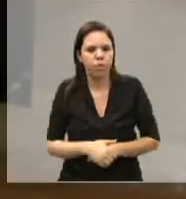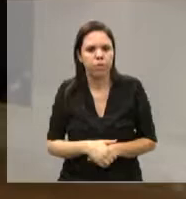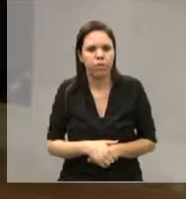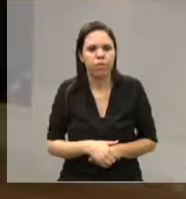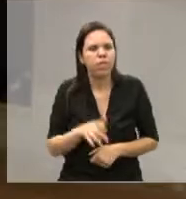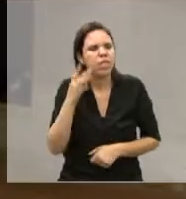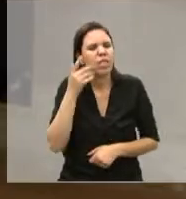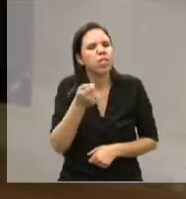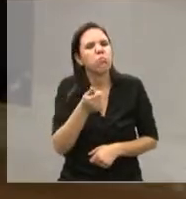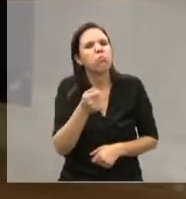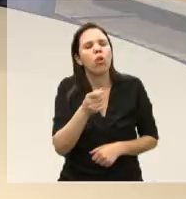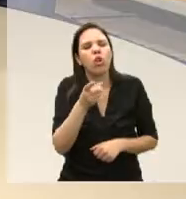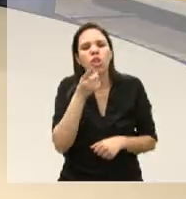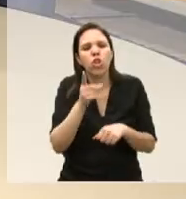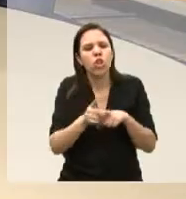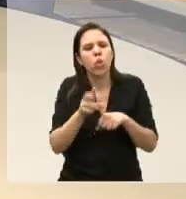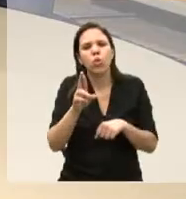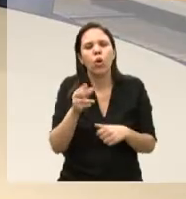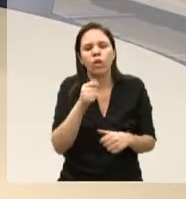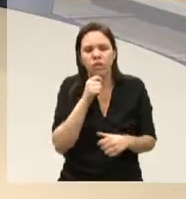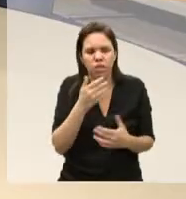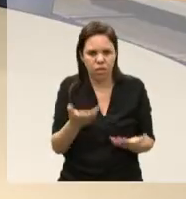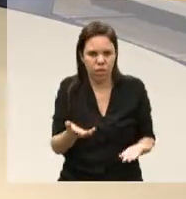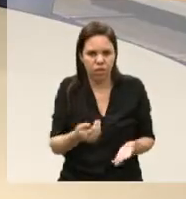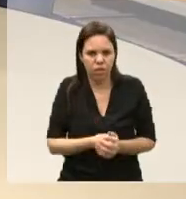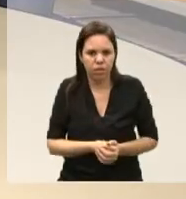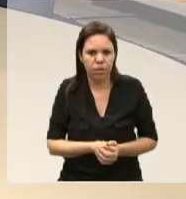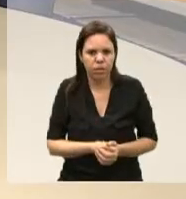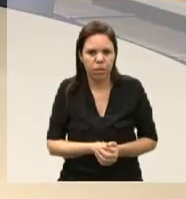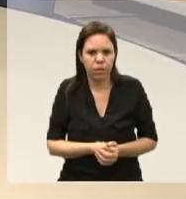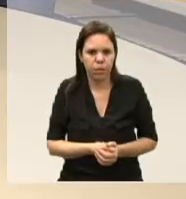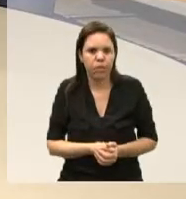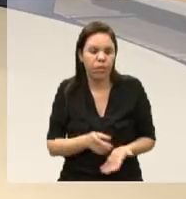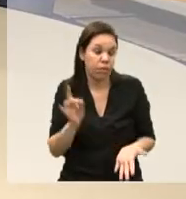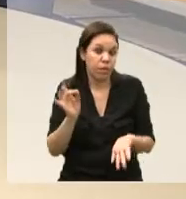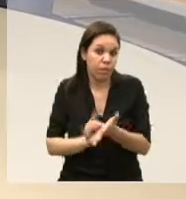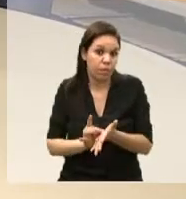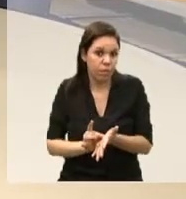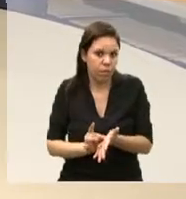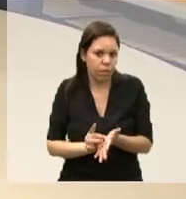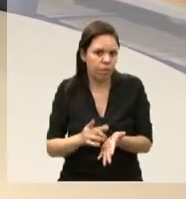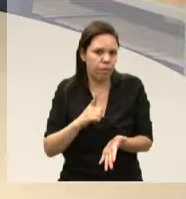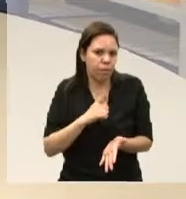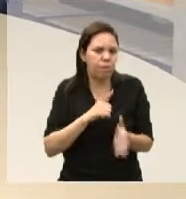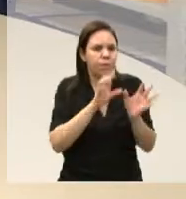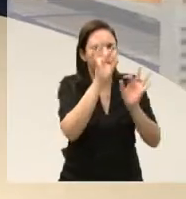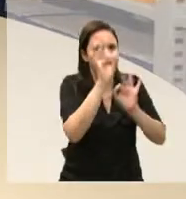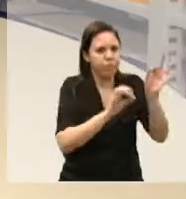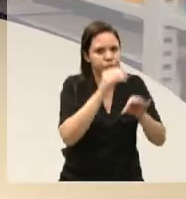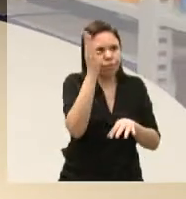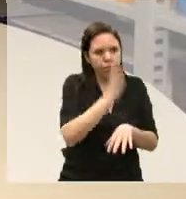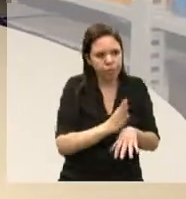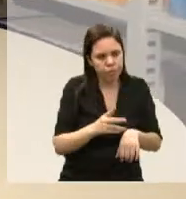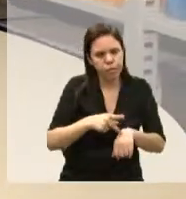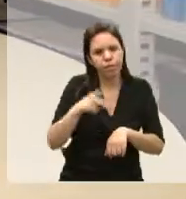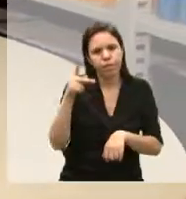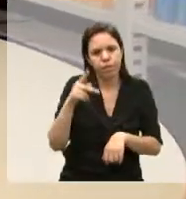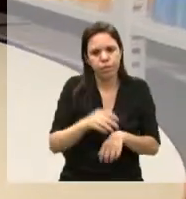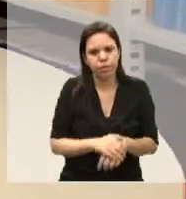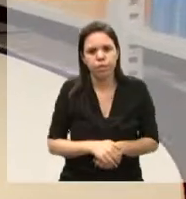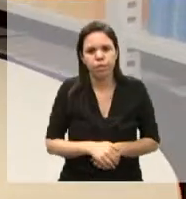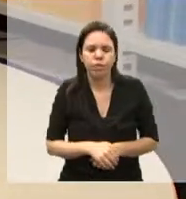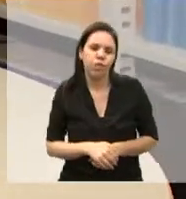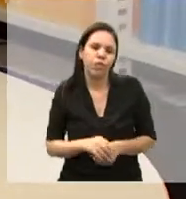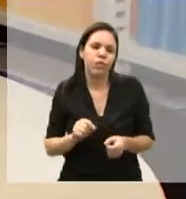poucos doutores ainda, Nancy? São poucos doutores. Na realidade, existe um plano nacional de pós-graduação que